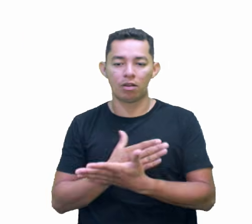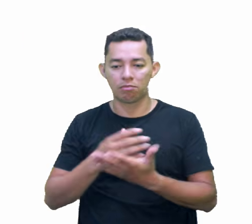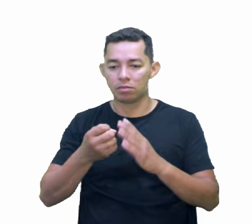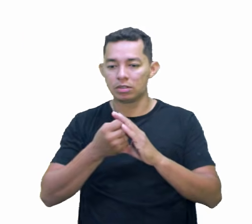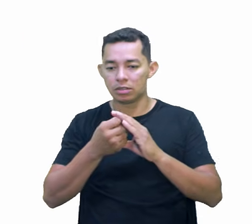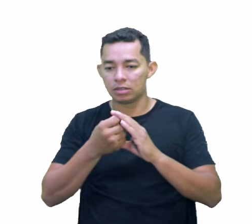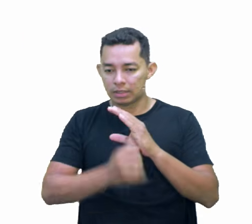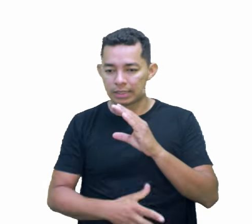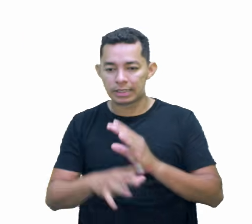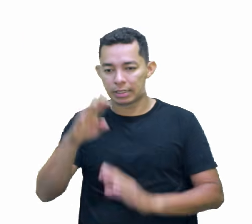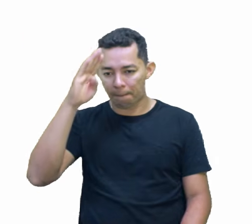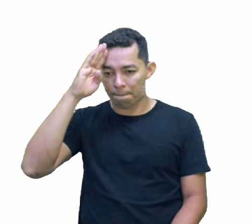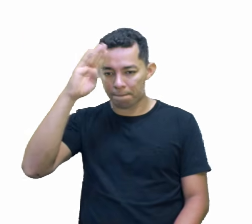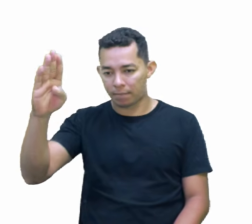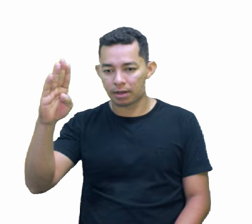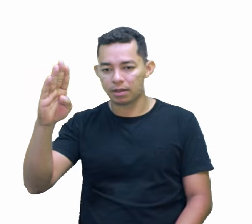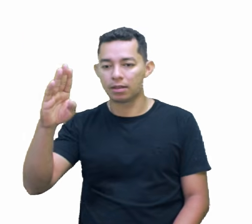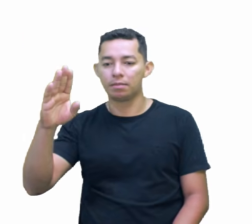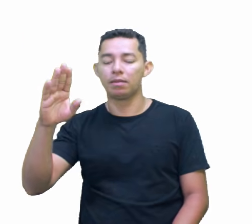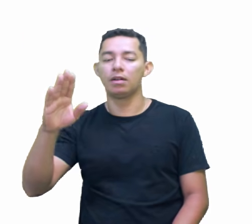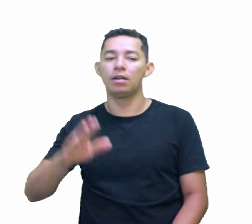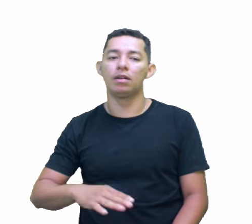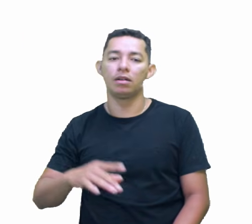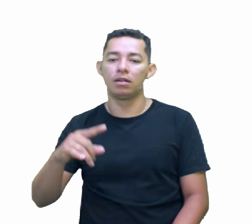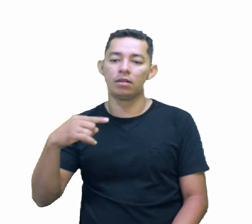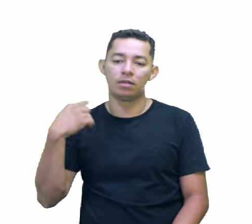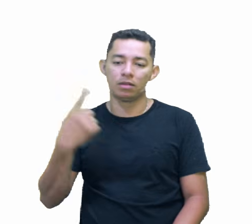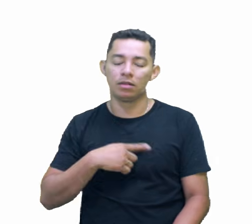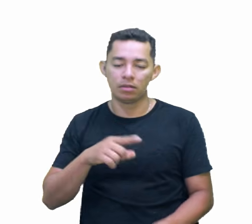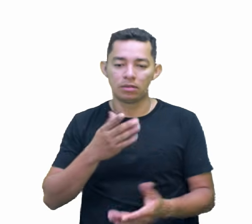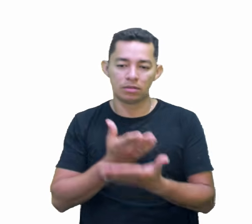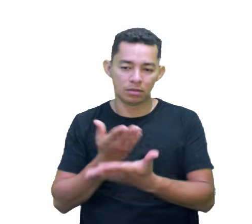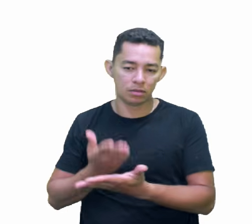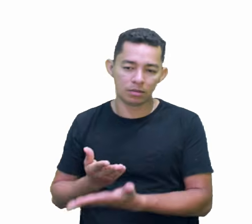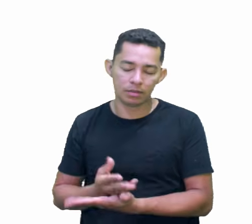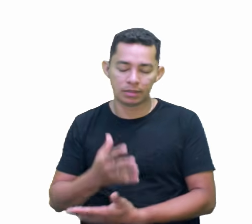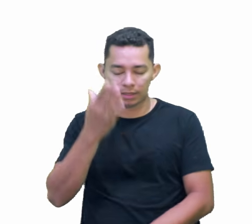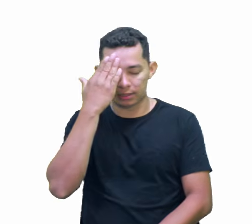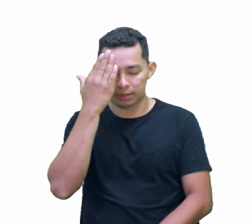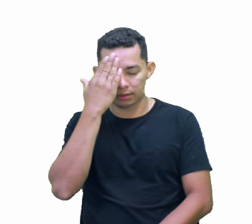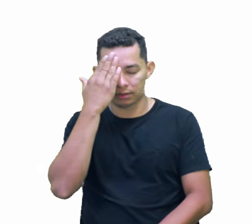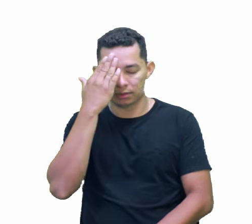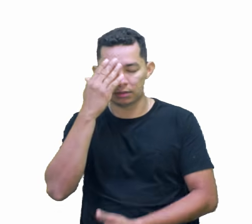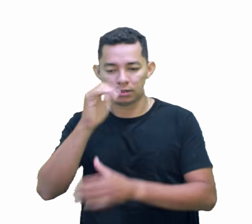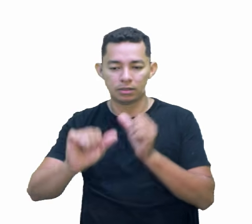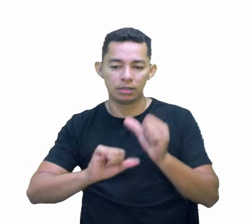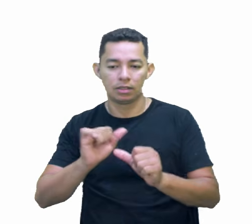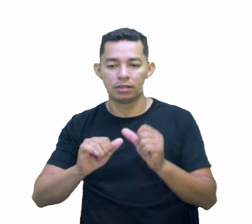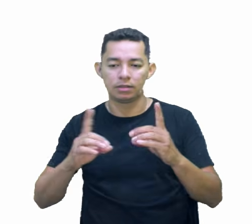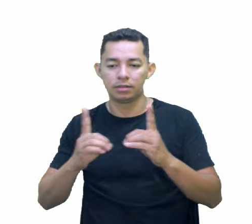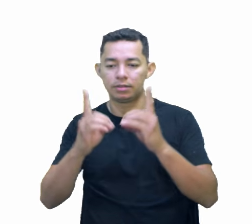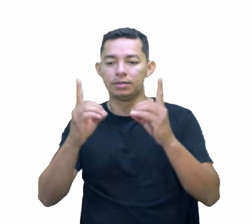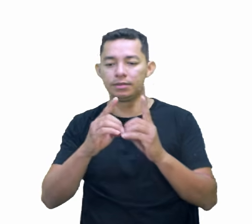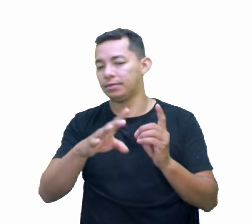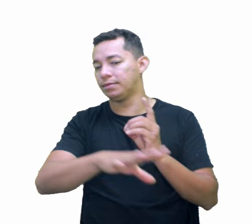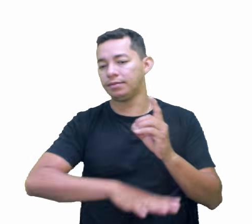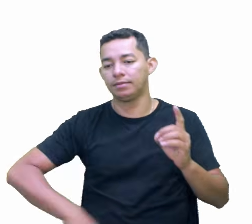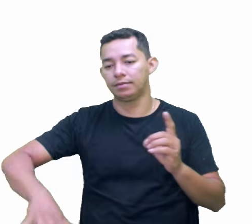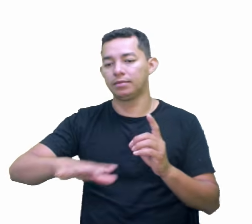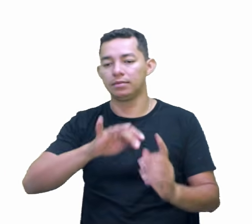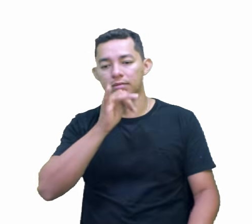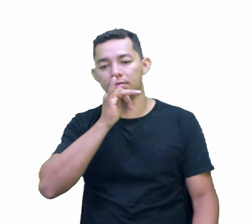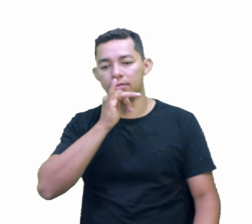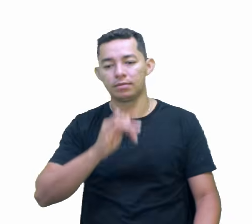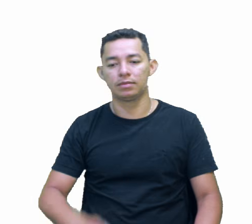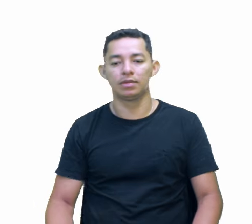ecologia que a gente precisa estudar para, às vezes, entender uma determinada mudança de dinâmica em um bioma, por exemplo.